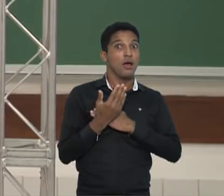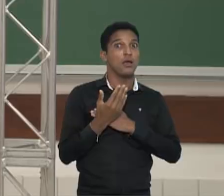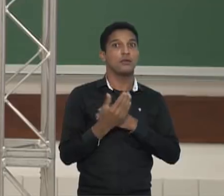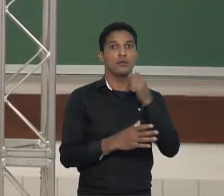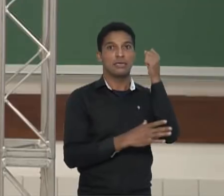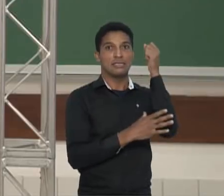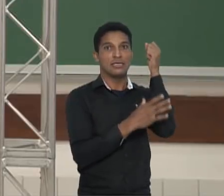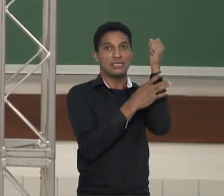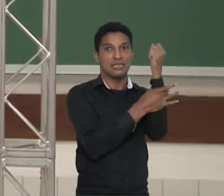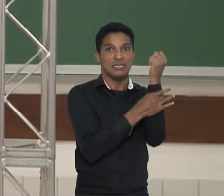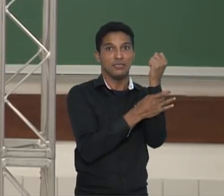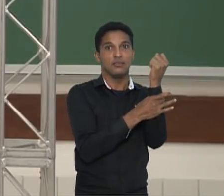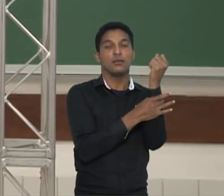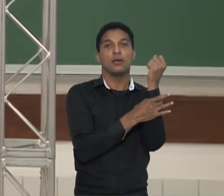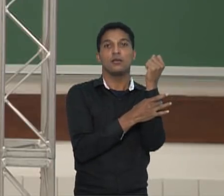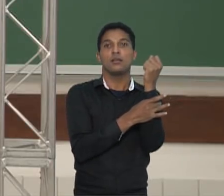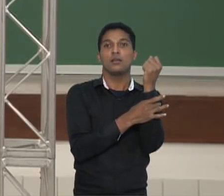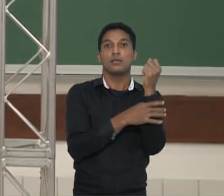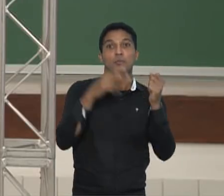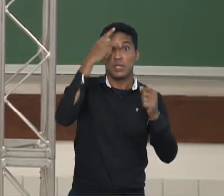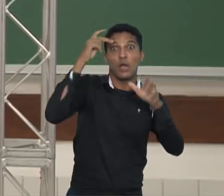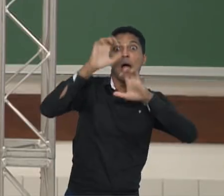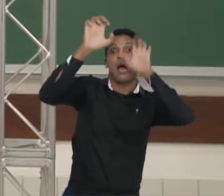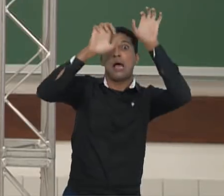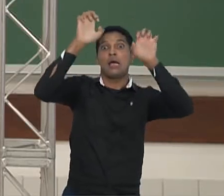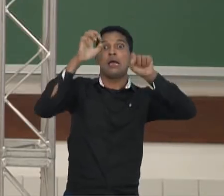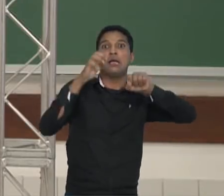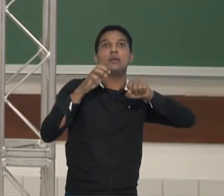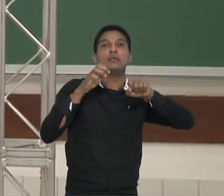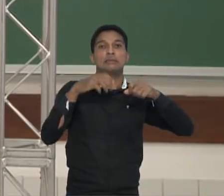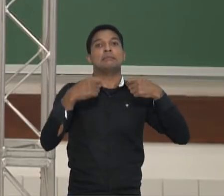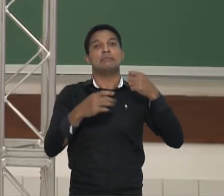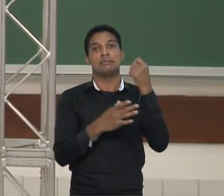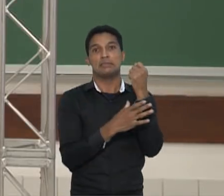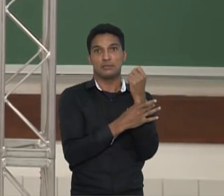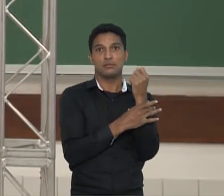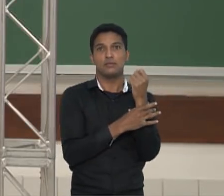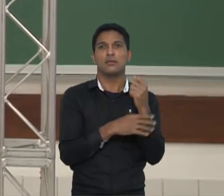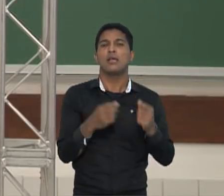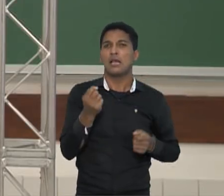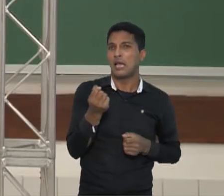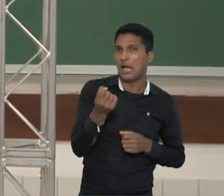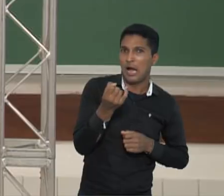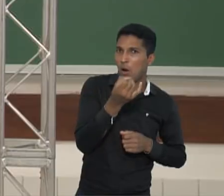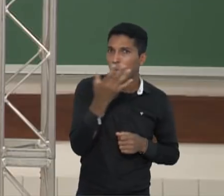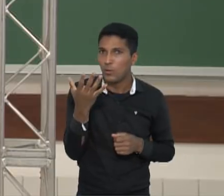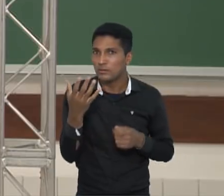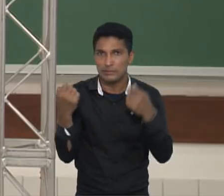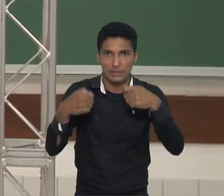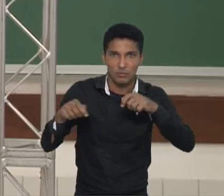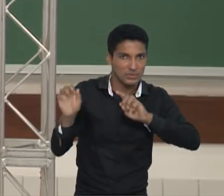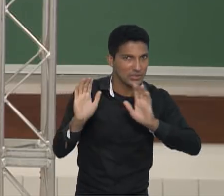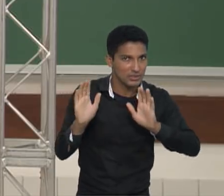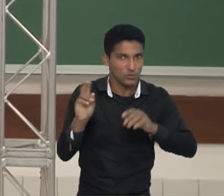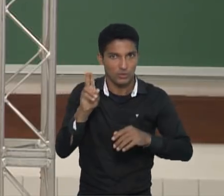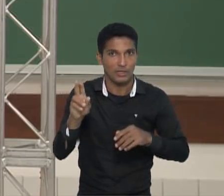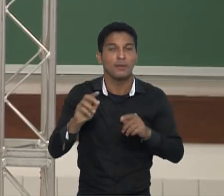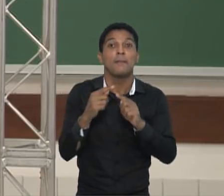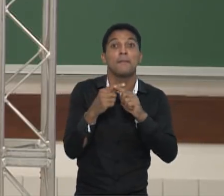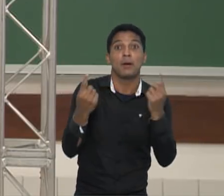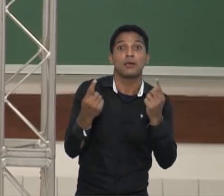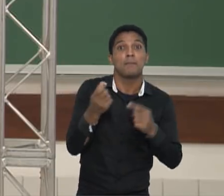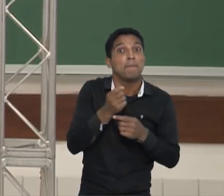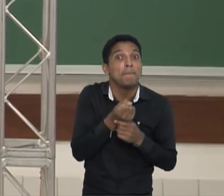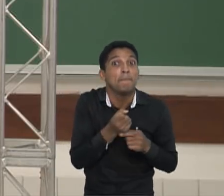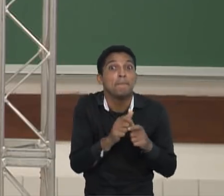praticante. Algumas modalidades, esses equipamentos não são utilizados, mas na maioria delas, pelo menos